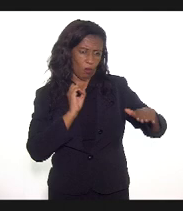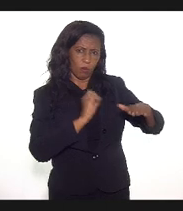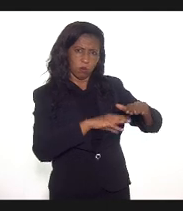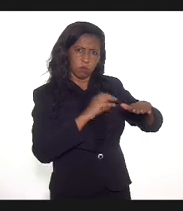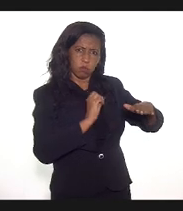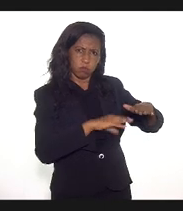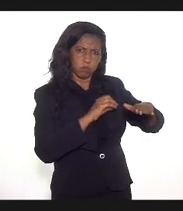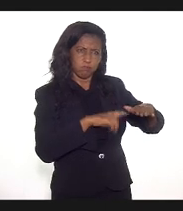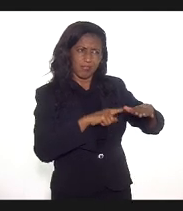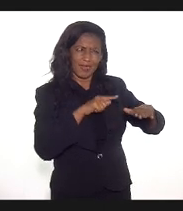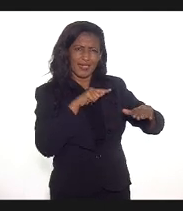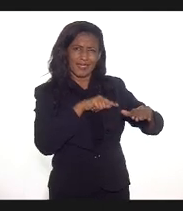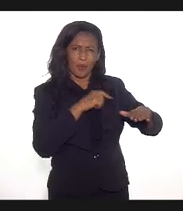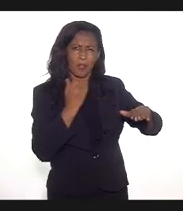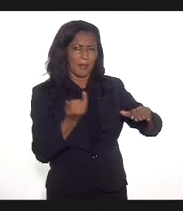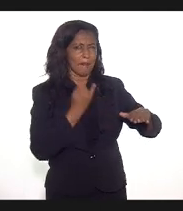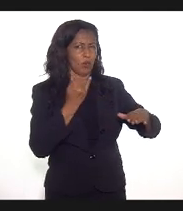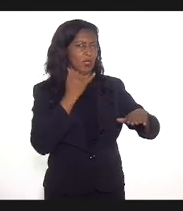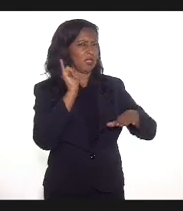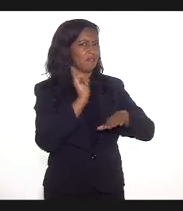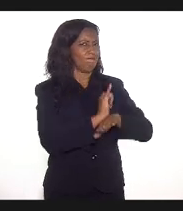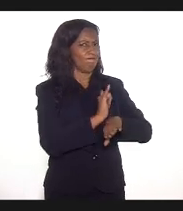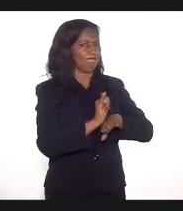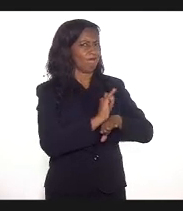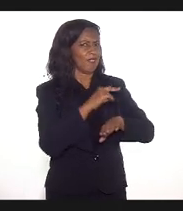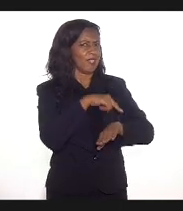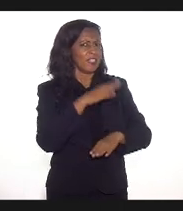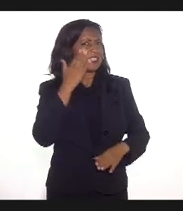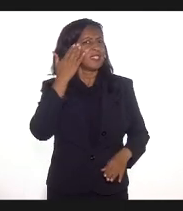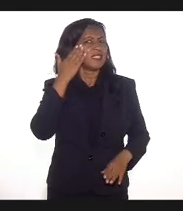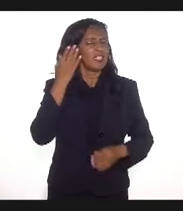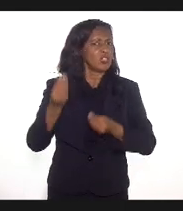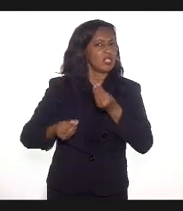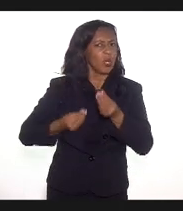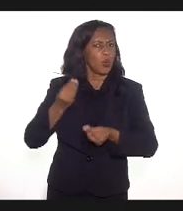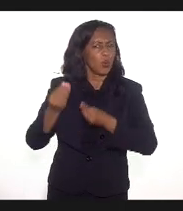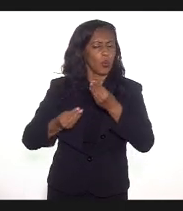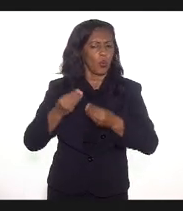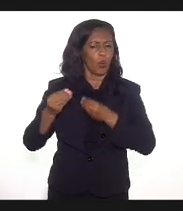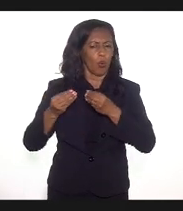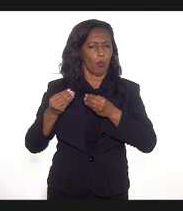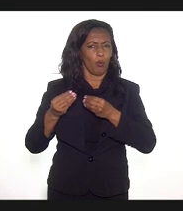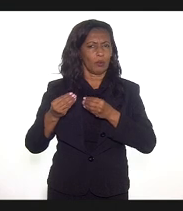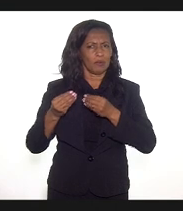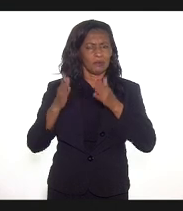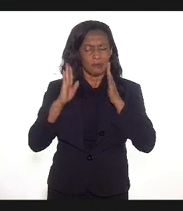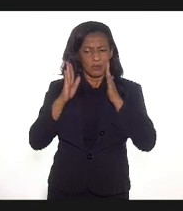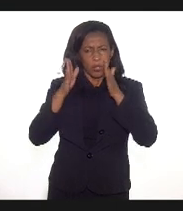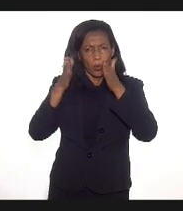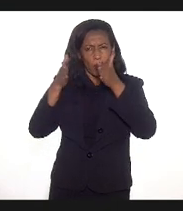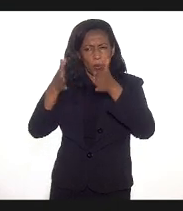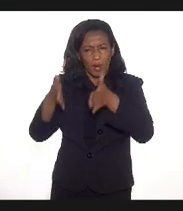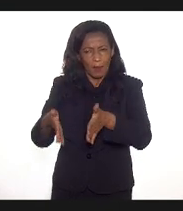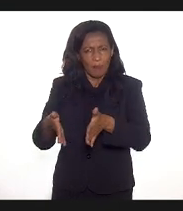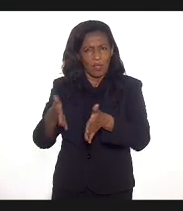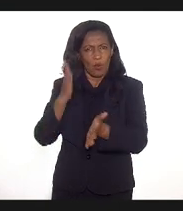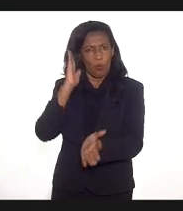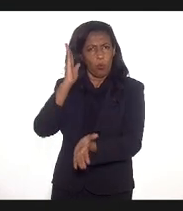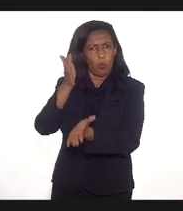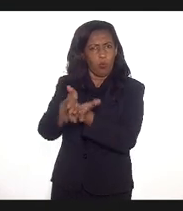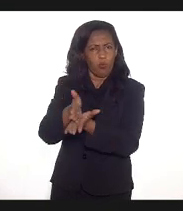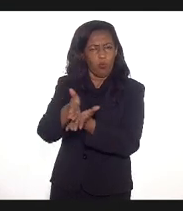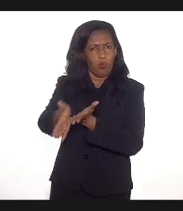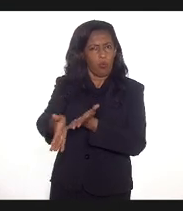estratégico e ela deve ser entendida como ela deve ter uma finalidade intergeracional. Ela deve